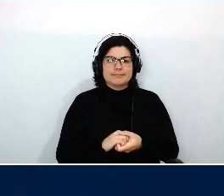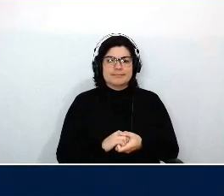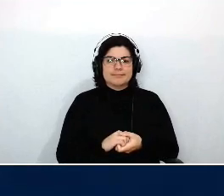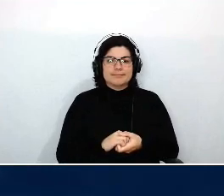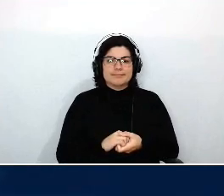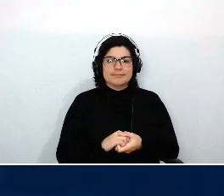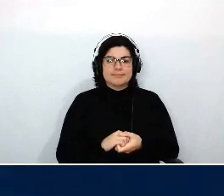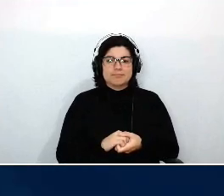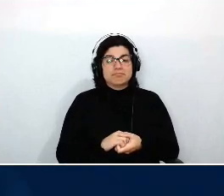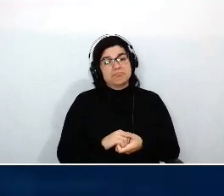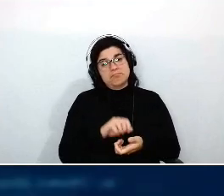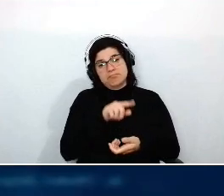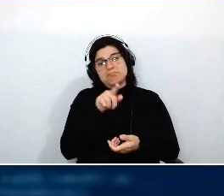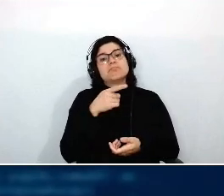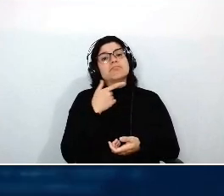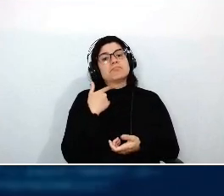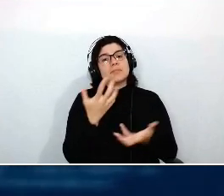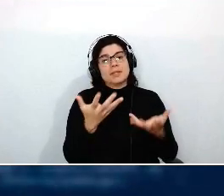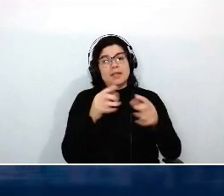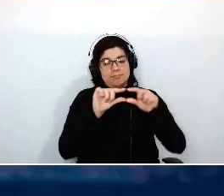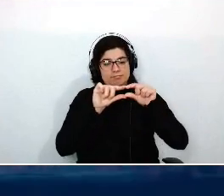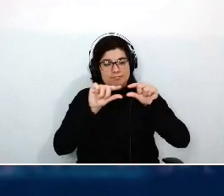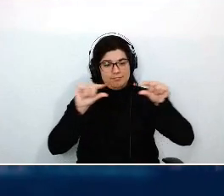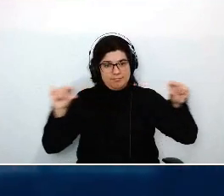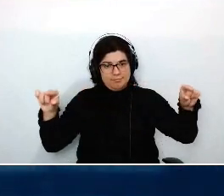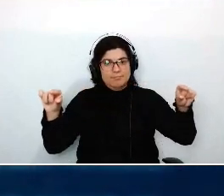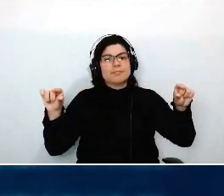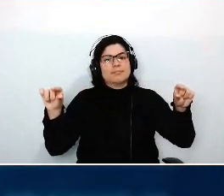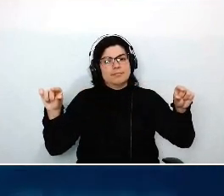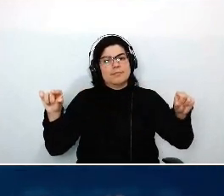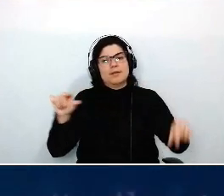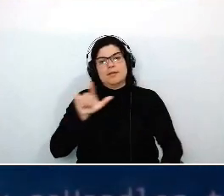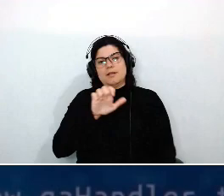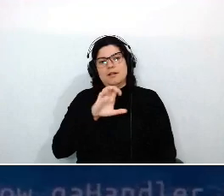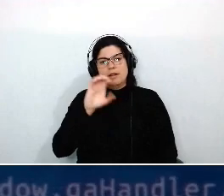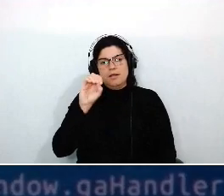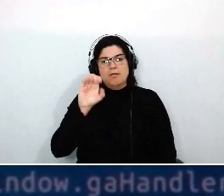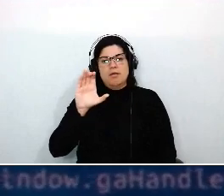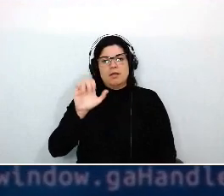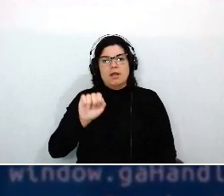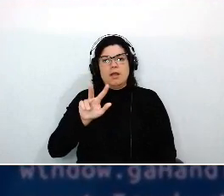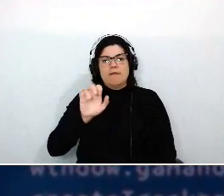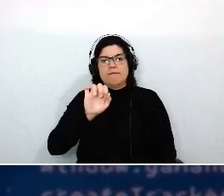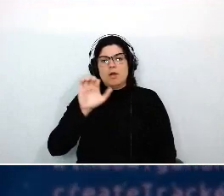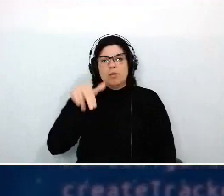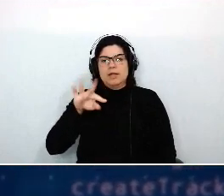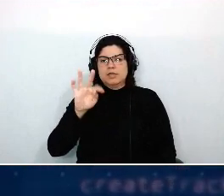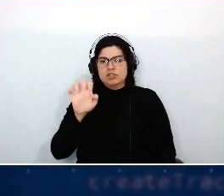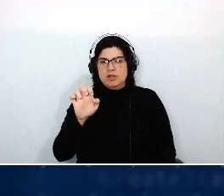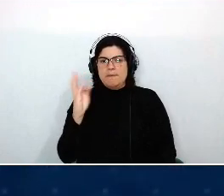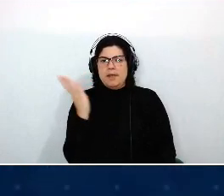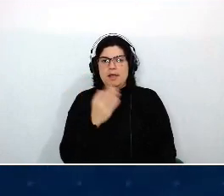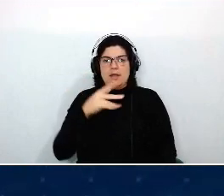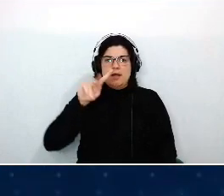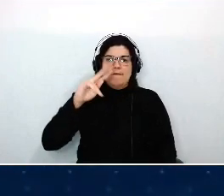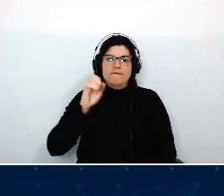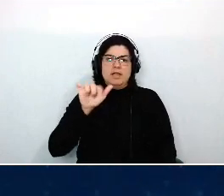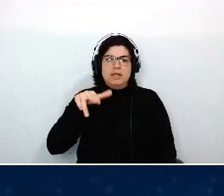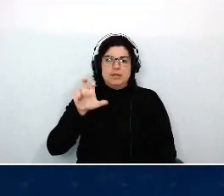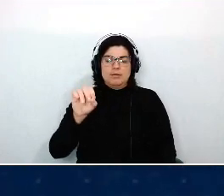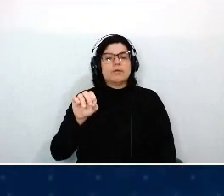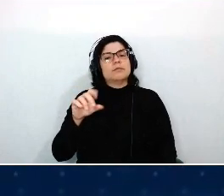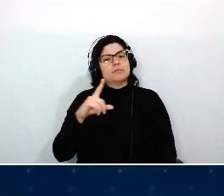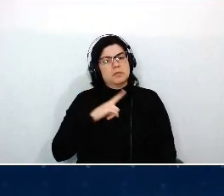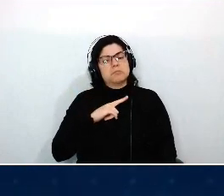Quem quiser esse código todo, é leocavalcante/felano, tem tudo lá, pode dar um clone, composer install e começar a